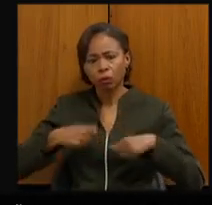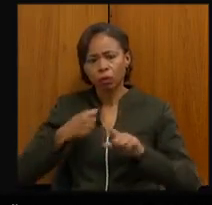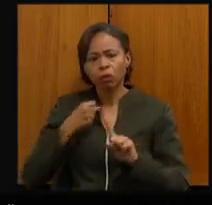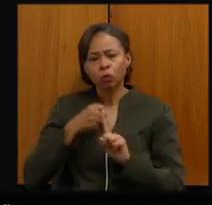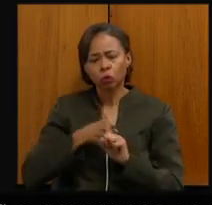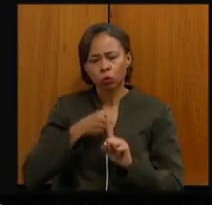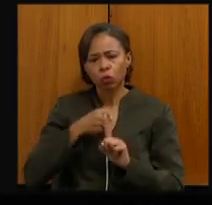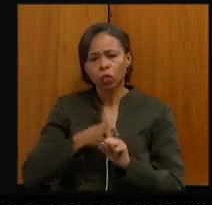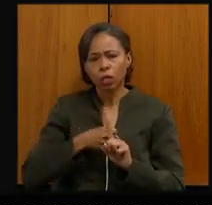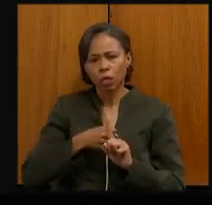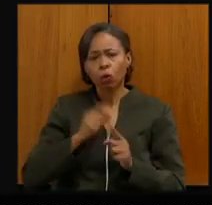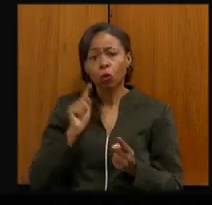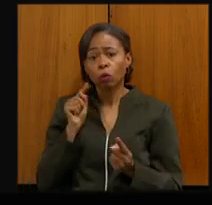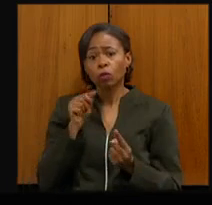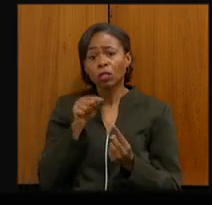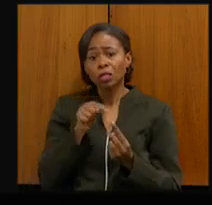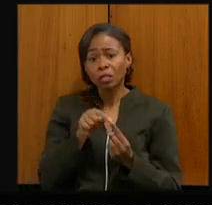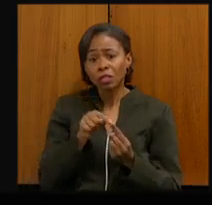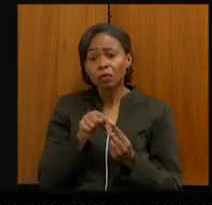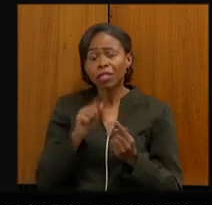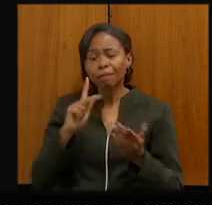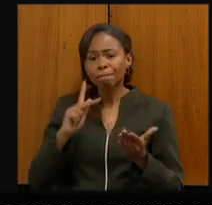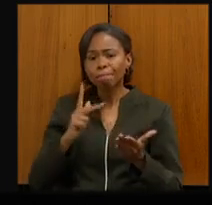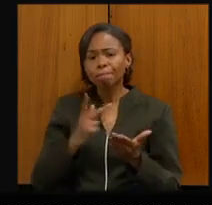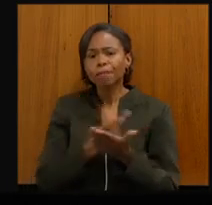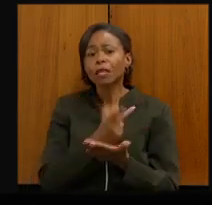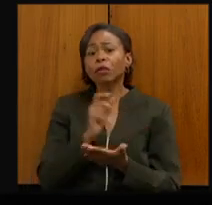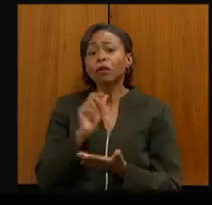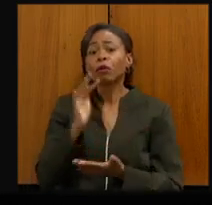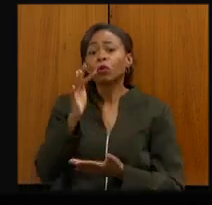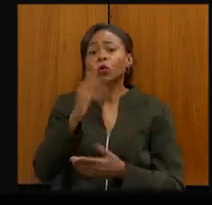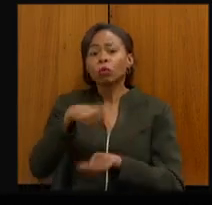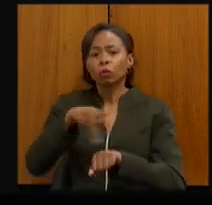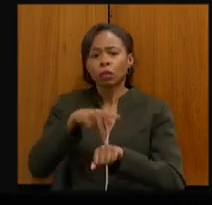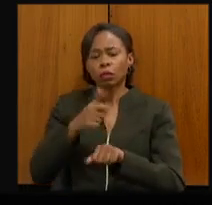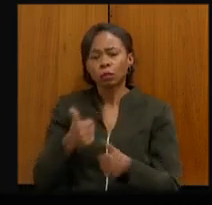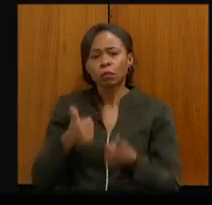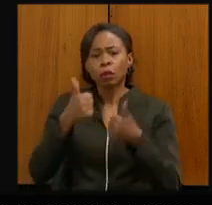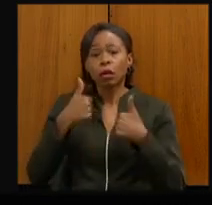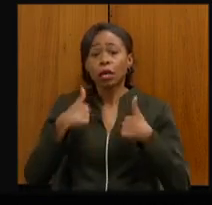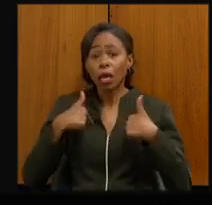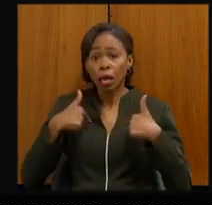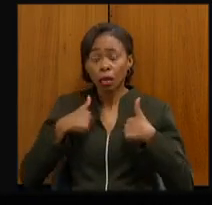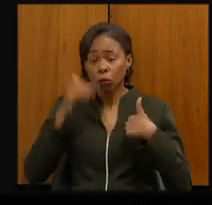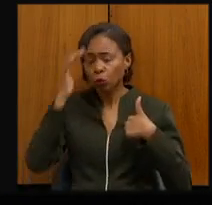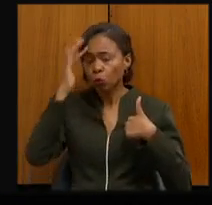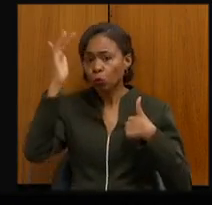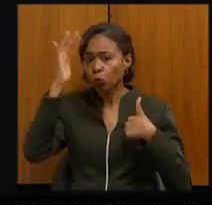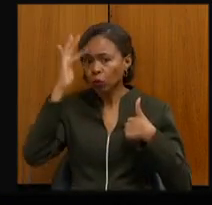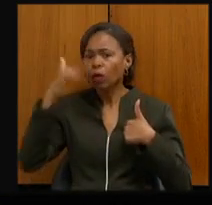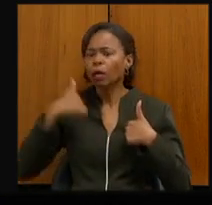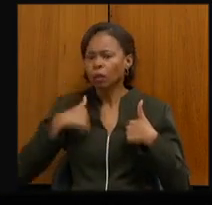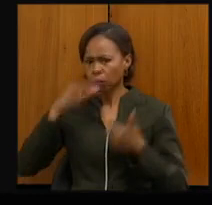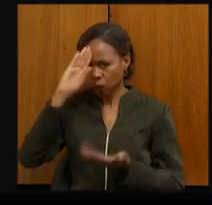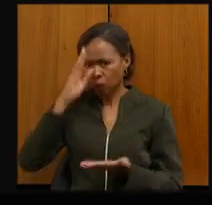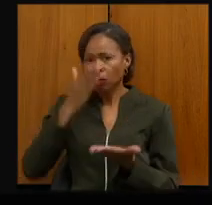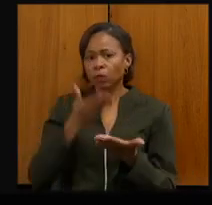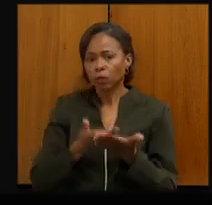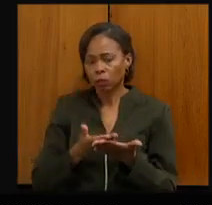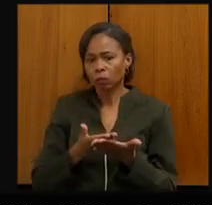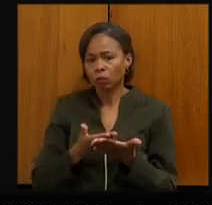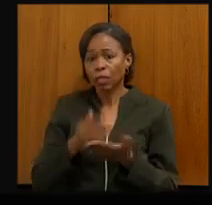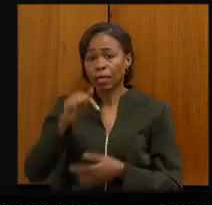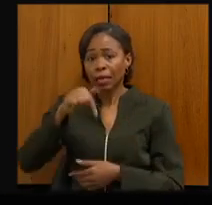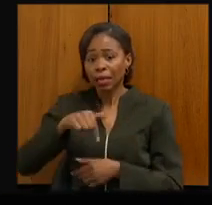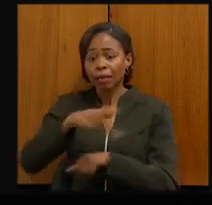para que isso venha acontecer ter um país melhor eu sonho eu acredito em